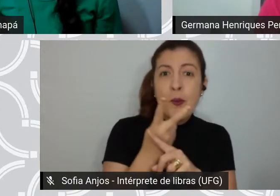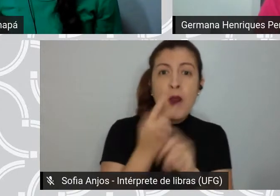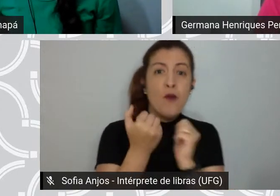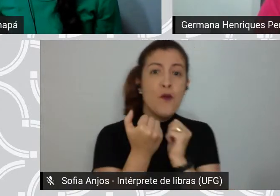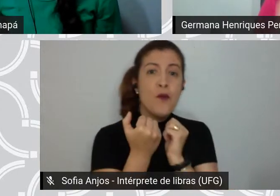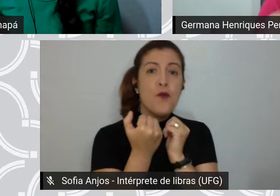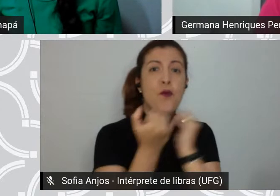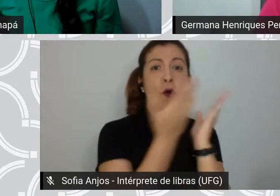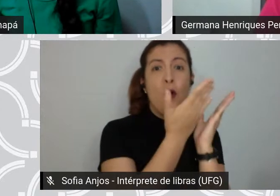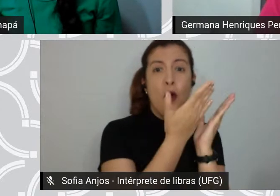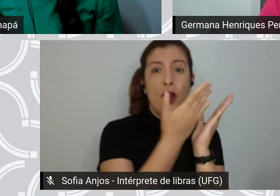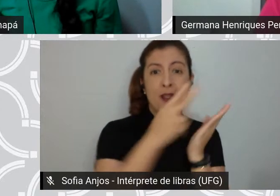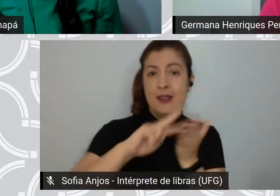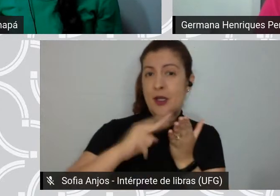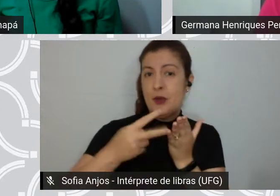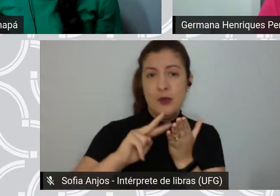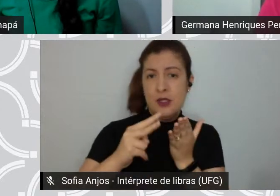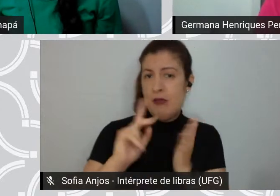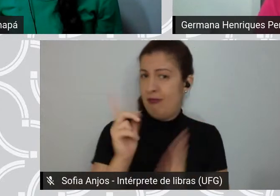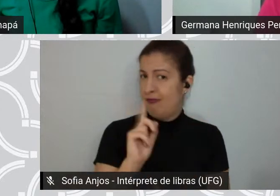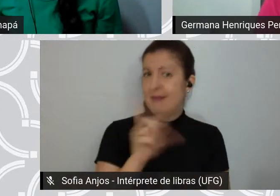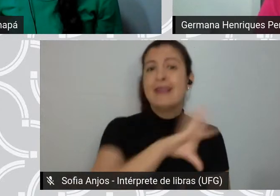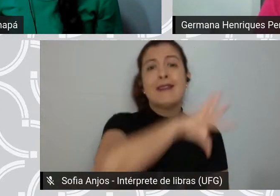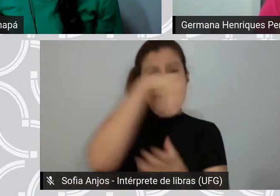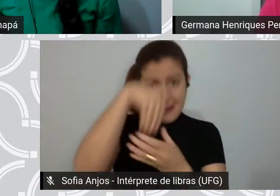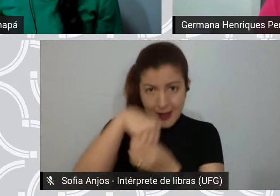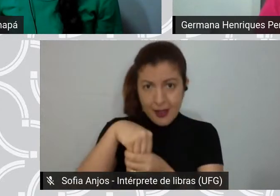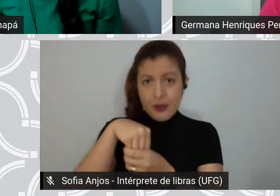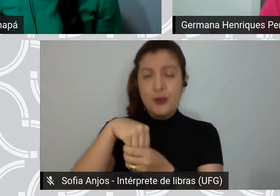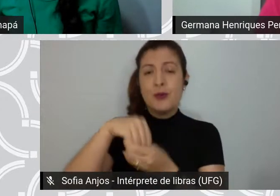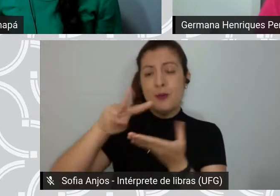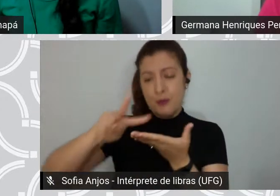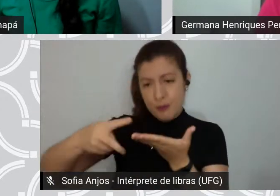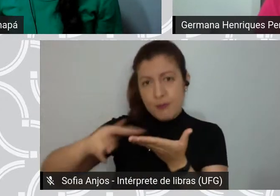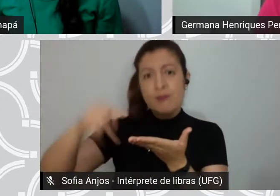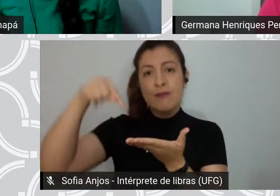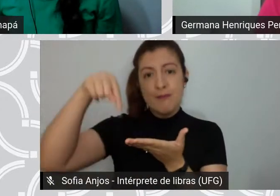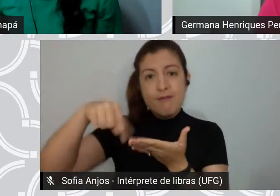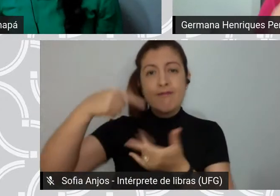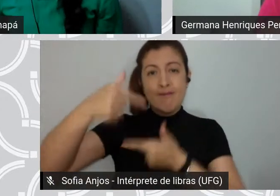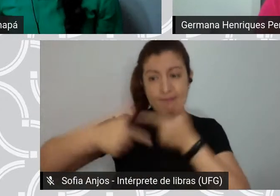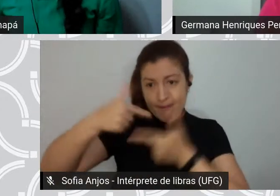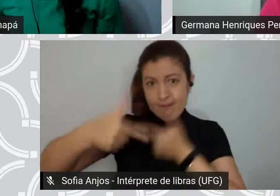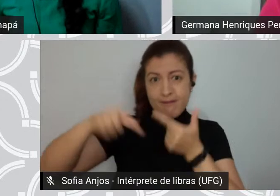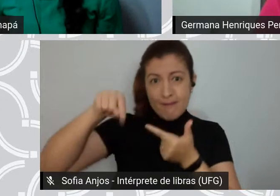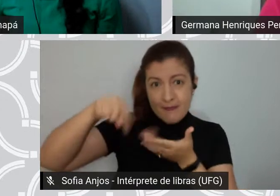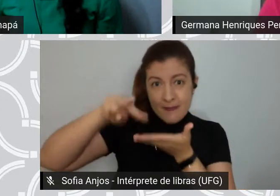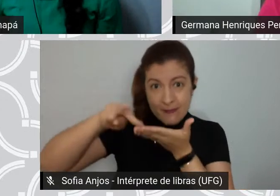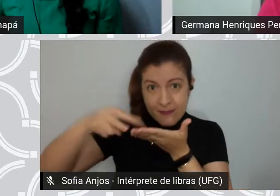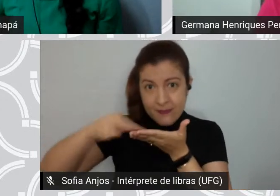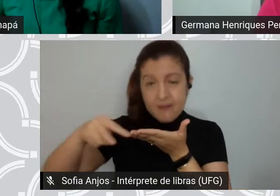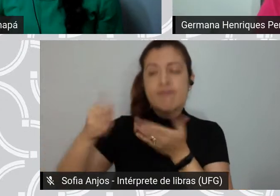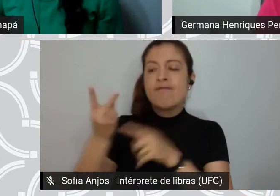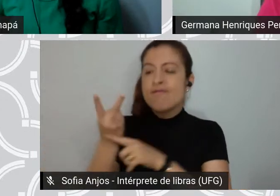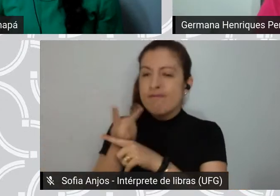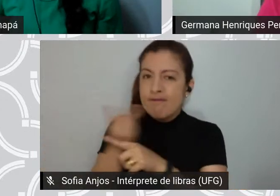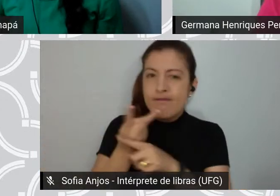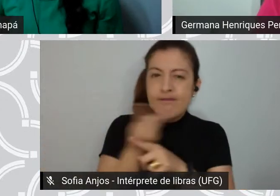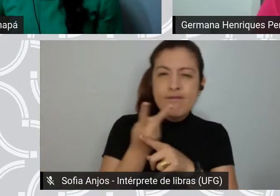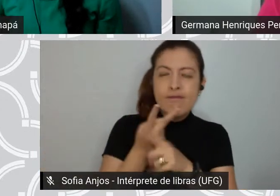de traduzir já está bem entendido como um próprio